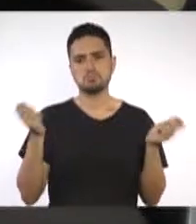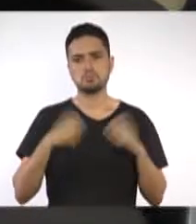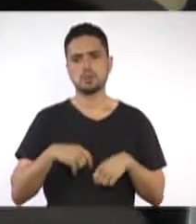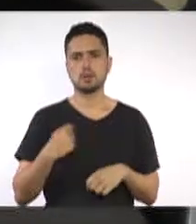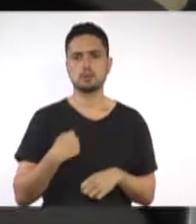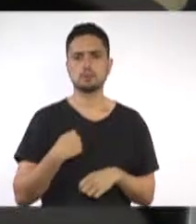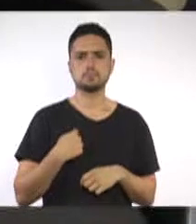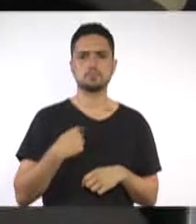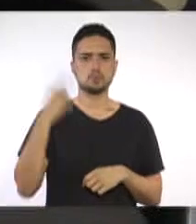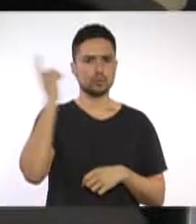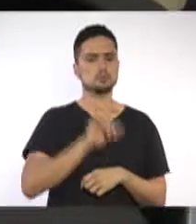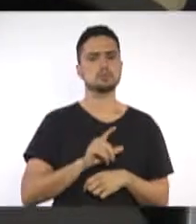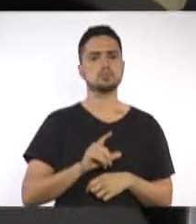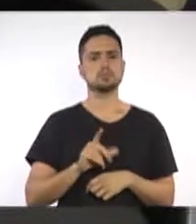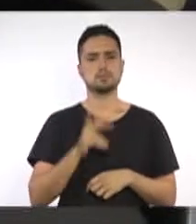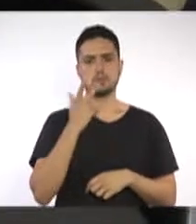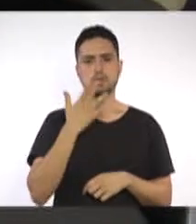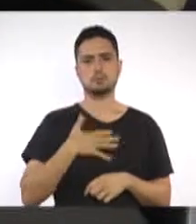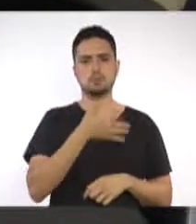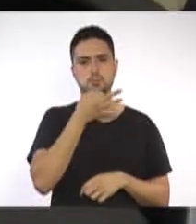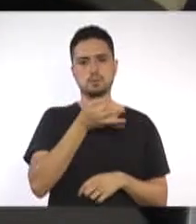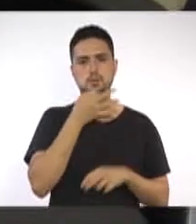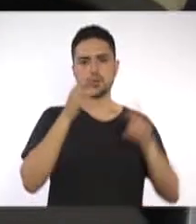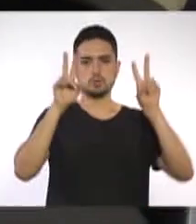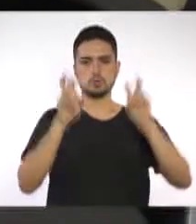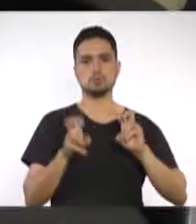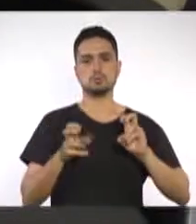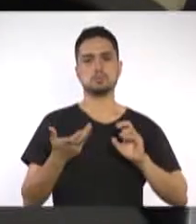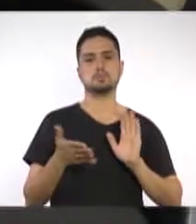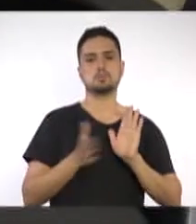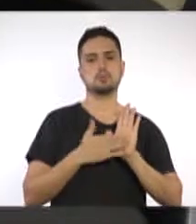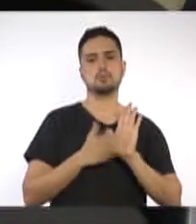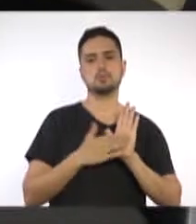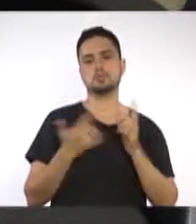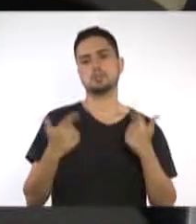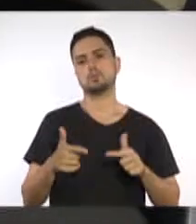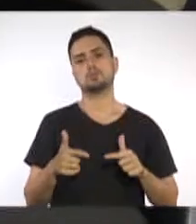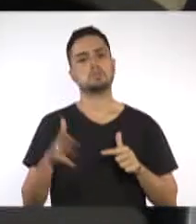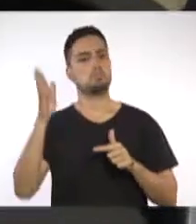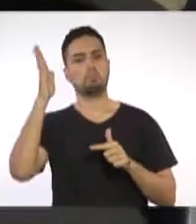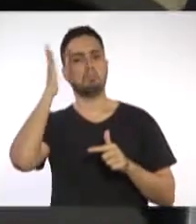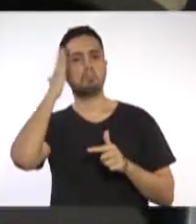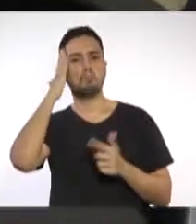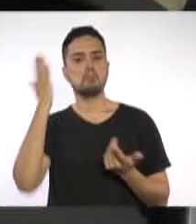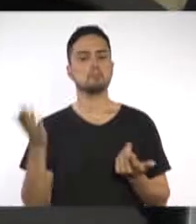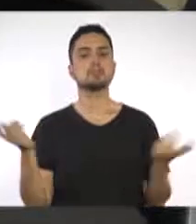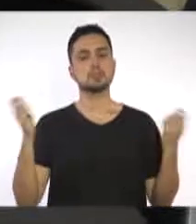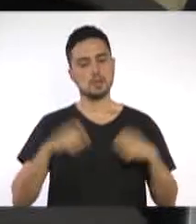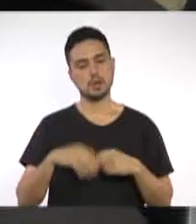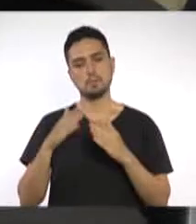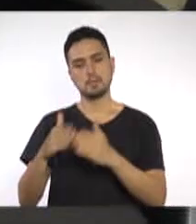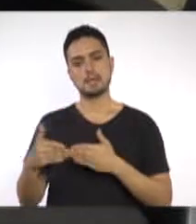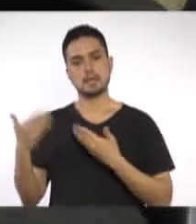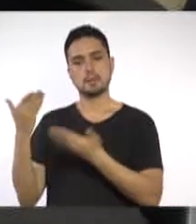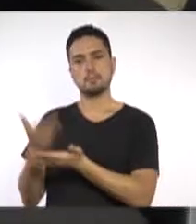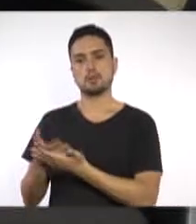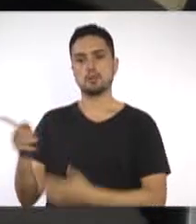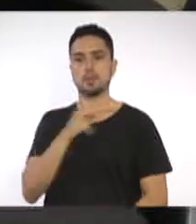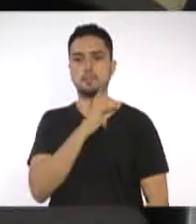uma determinada proposição que não lhe foi distribuída, poderá, assim, requerer ao presidente da